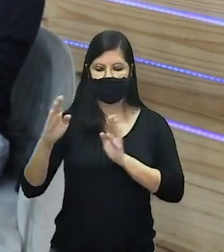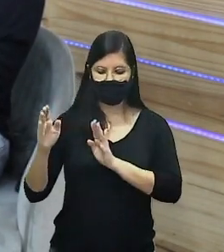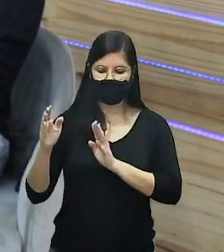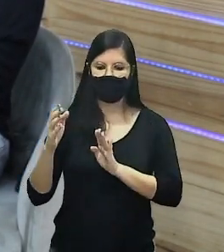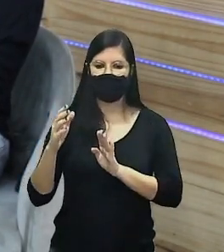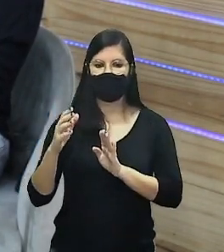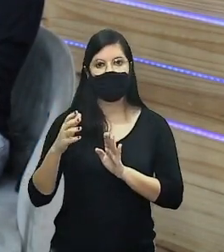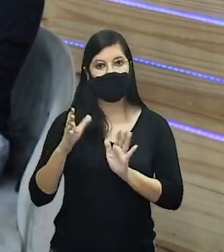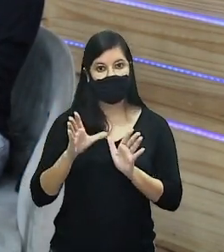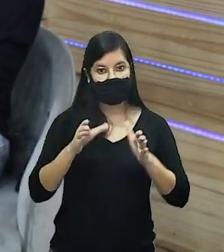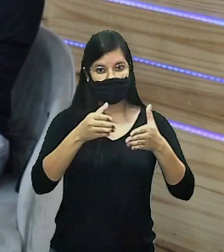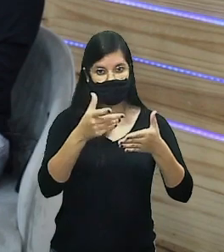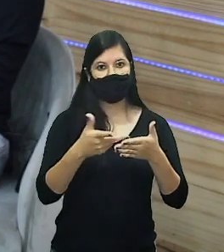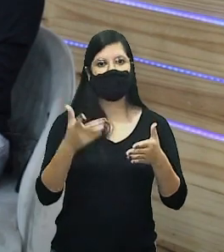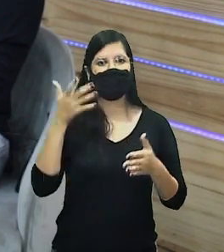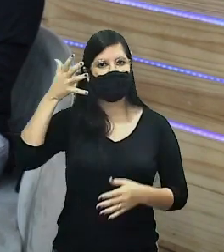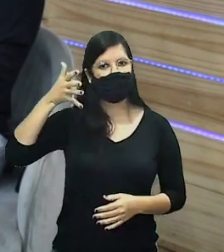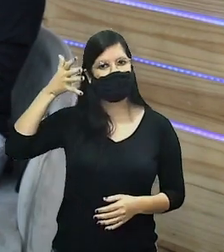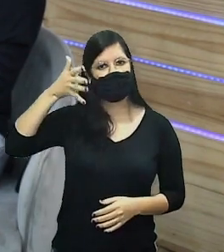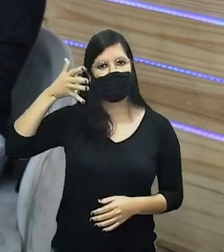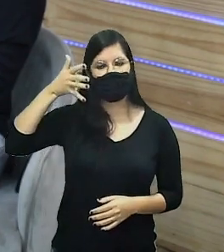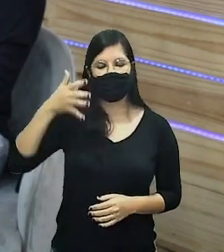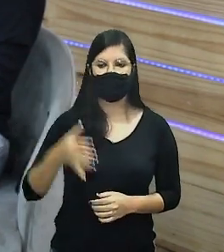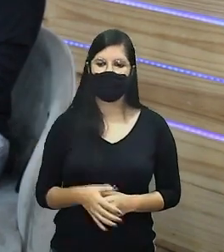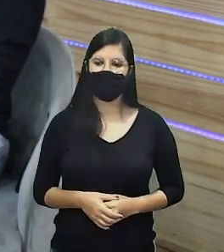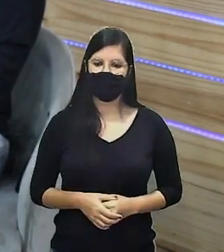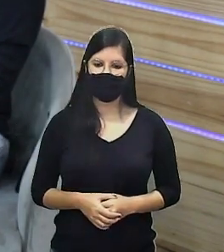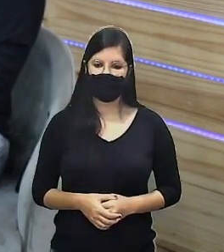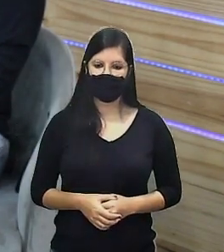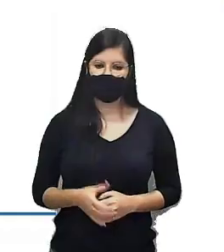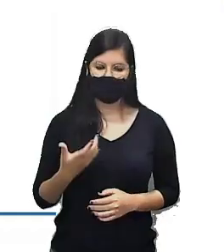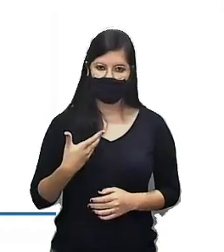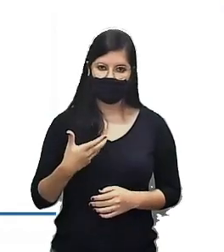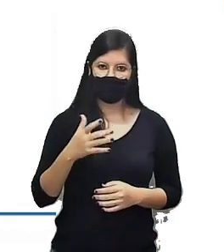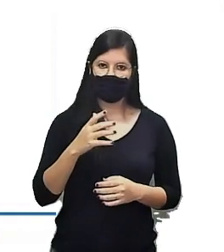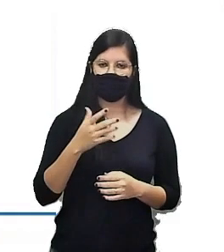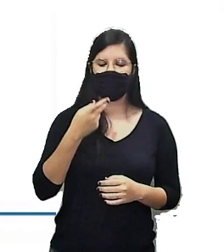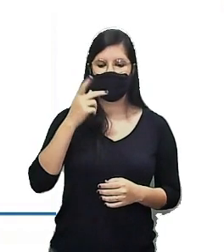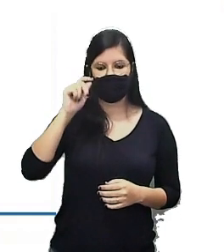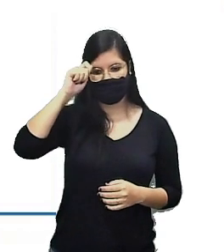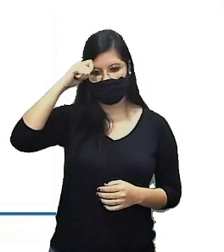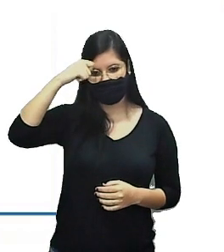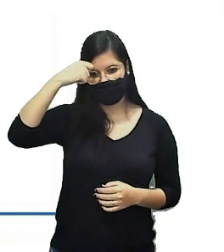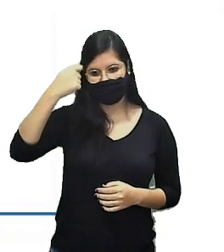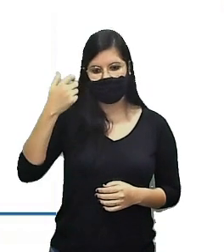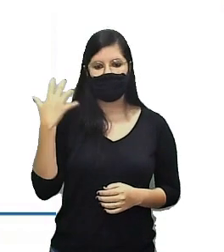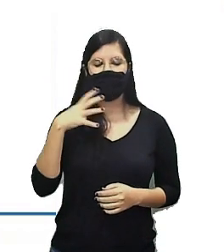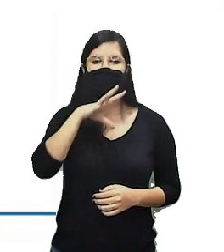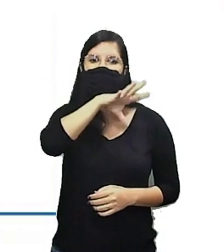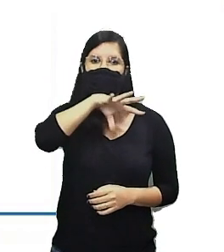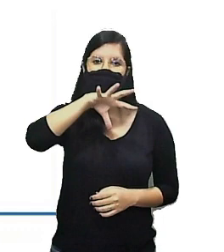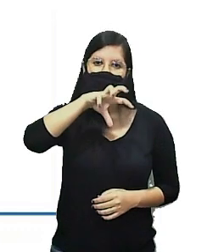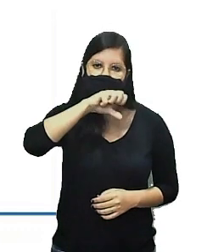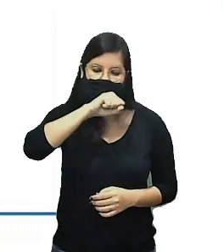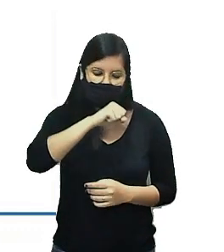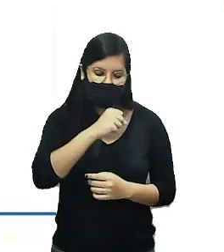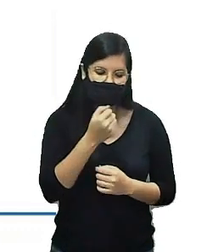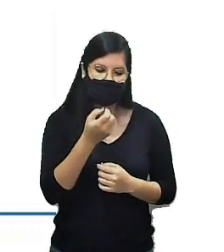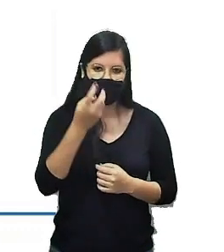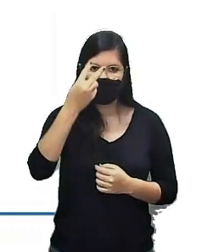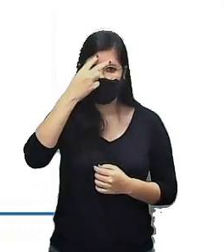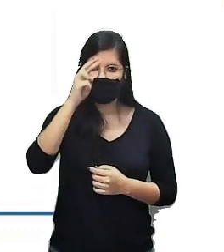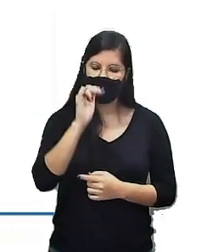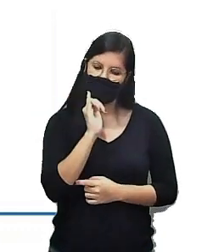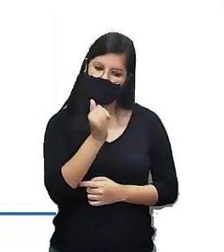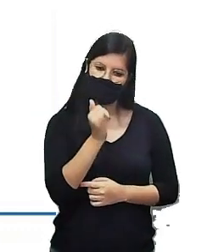gente enfatiza nos nossos discursos, né? Exato. Quando tem um provérbio africano que diz: enquanto os leões eles não contarem as suas histórias, as suas